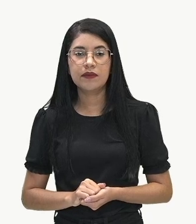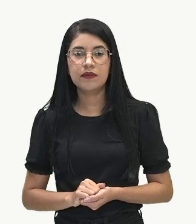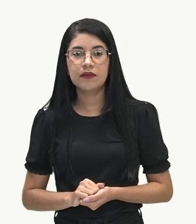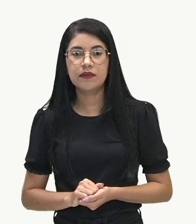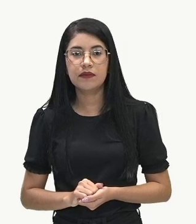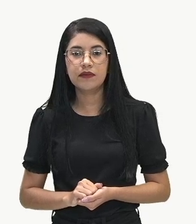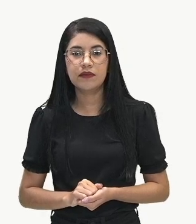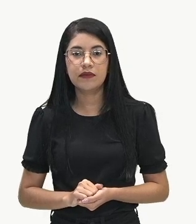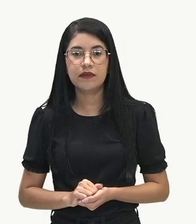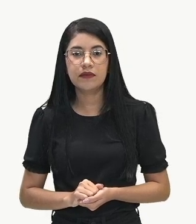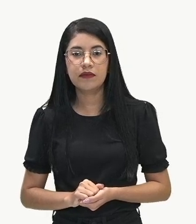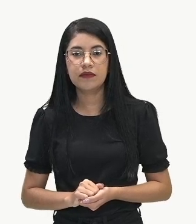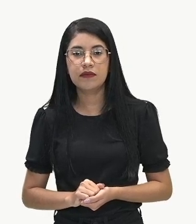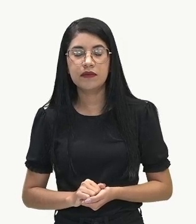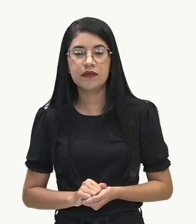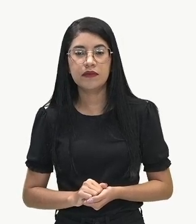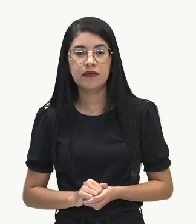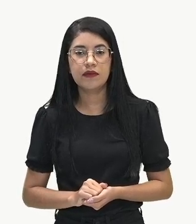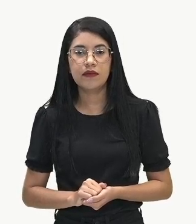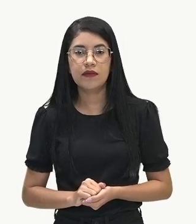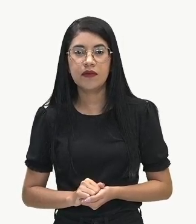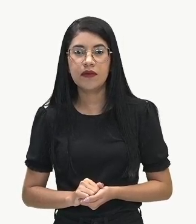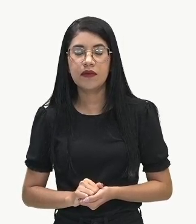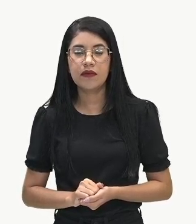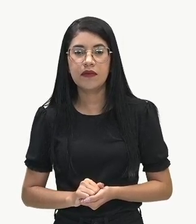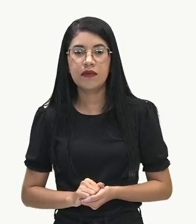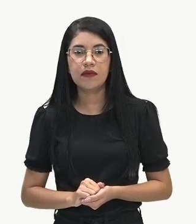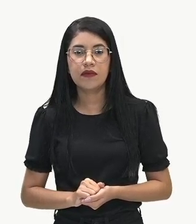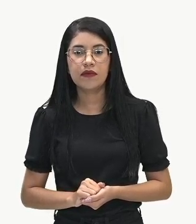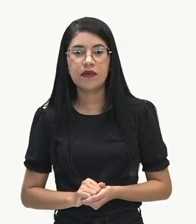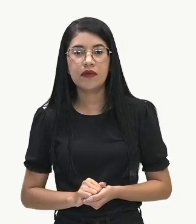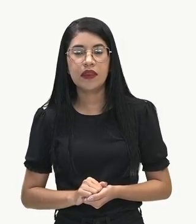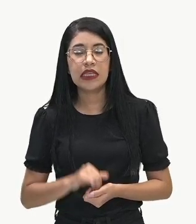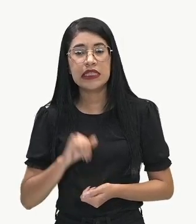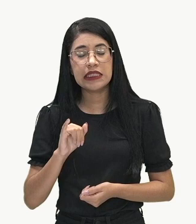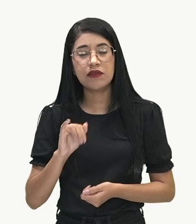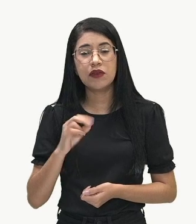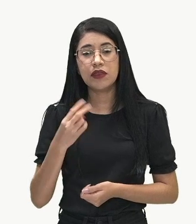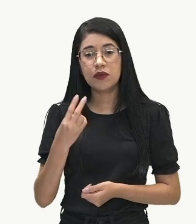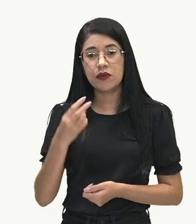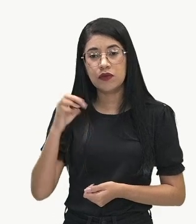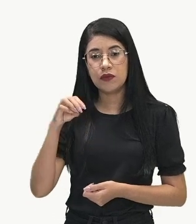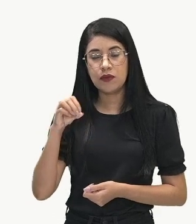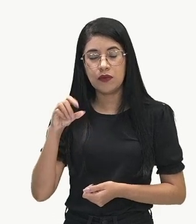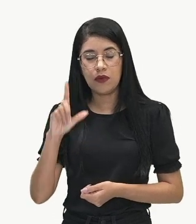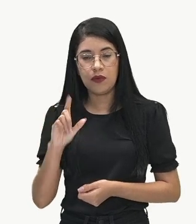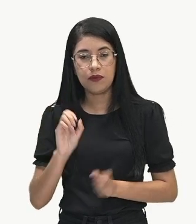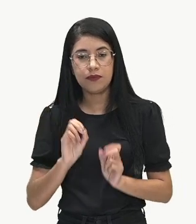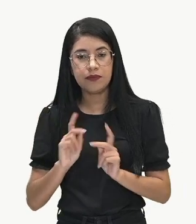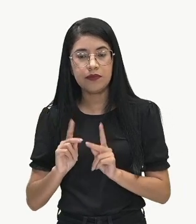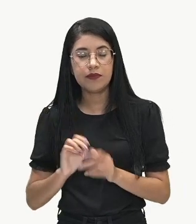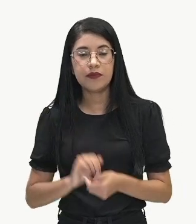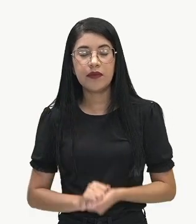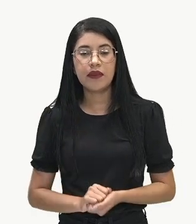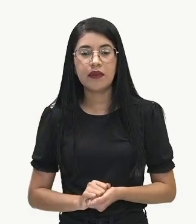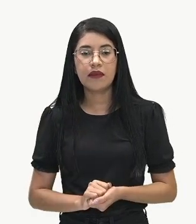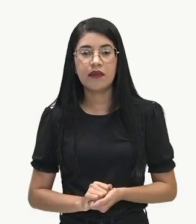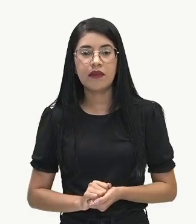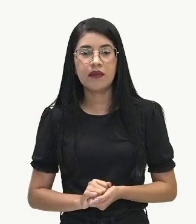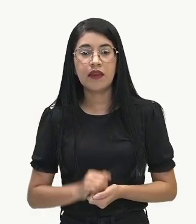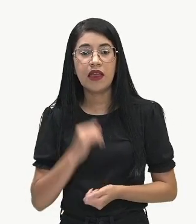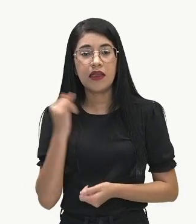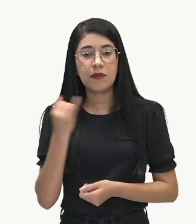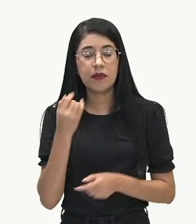tá? De CH4. Então isso se fosse para 2 mols, tá bom? Outra coisa importante é que o